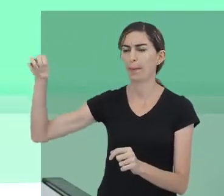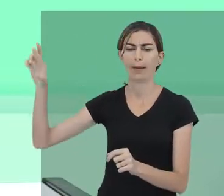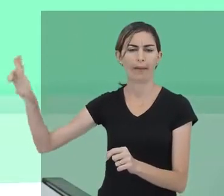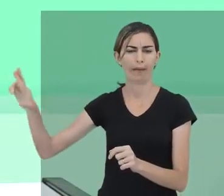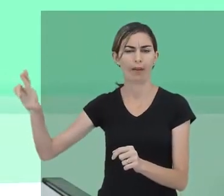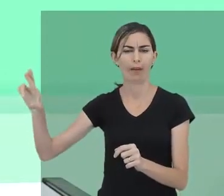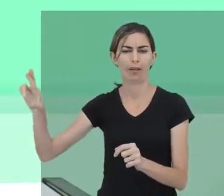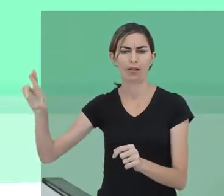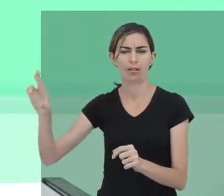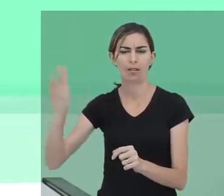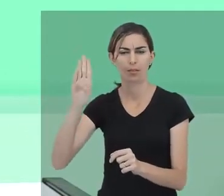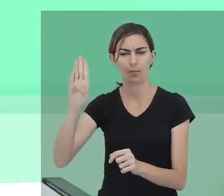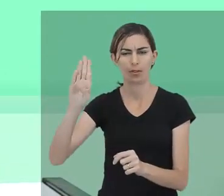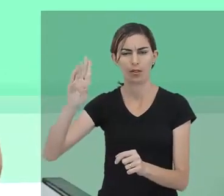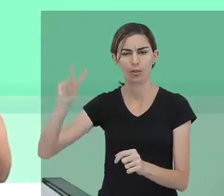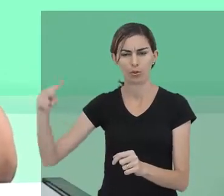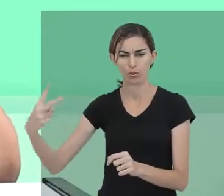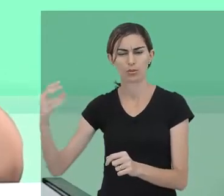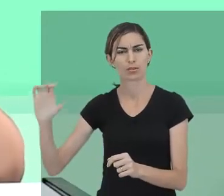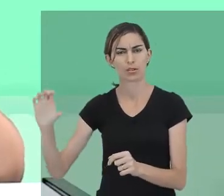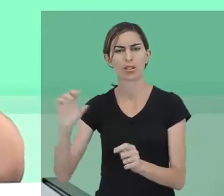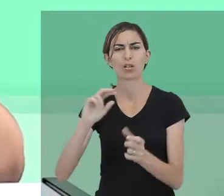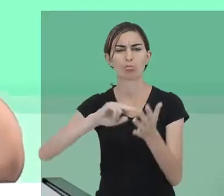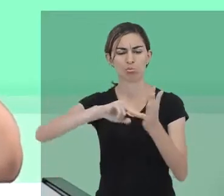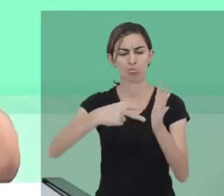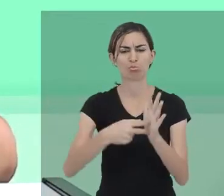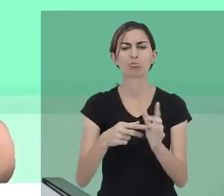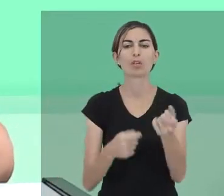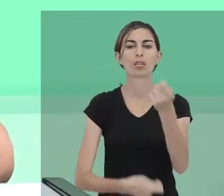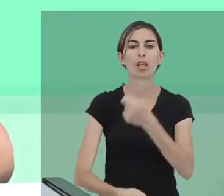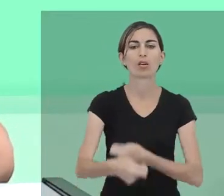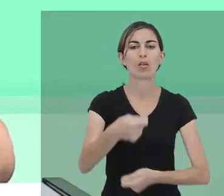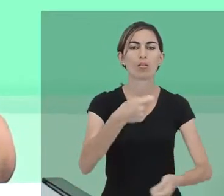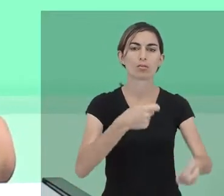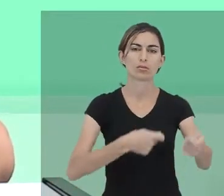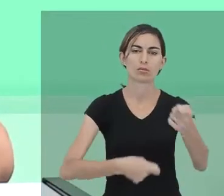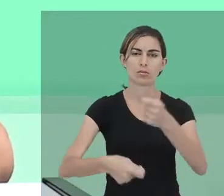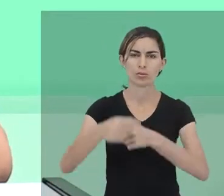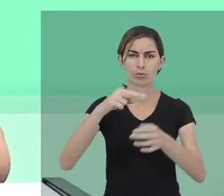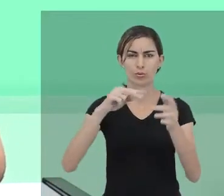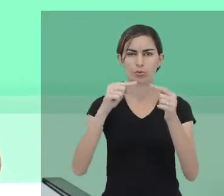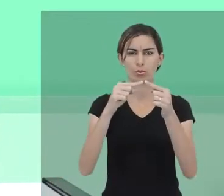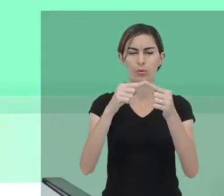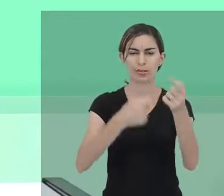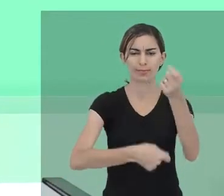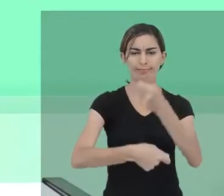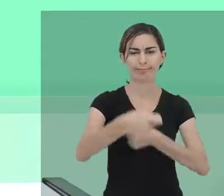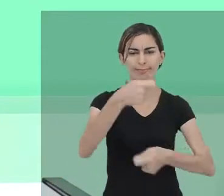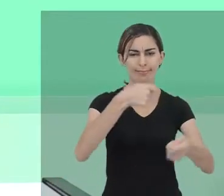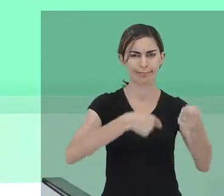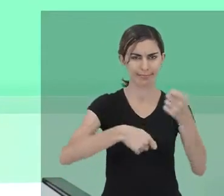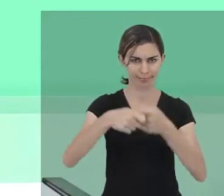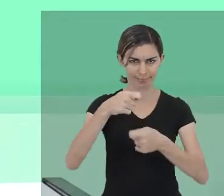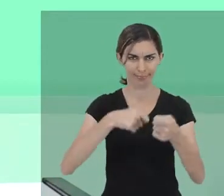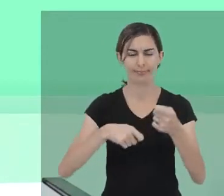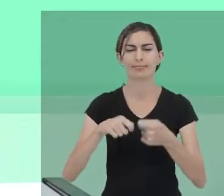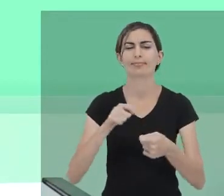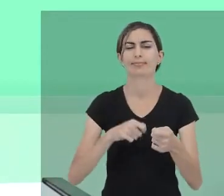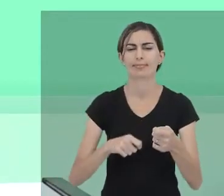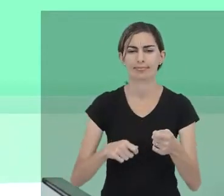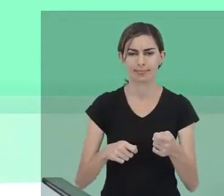to consumer, business, negócio, negociação, to,